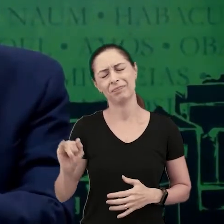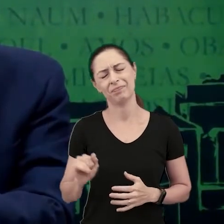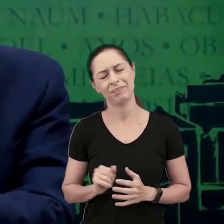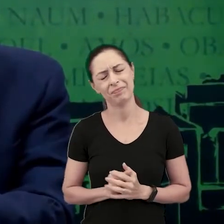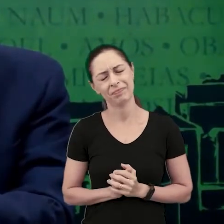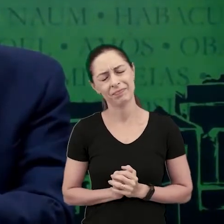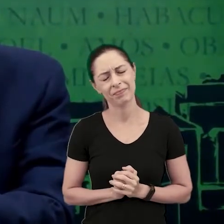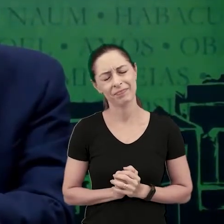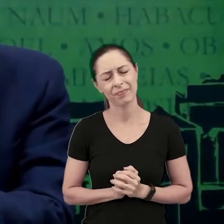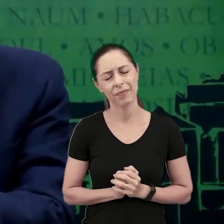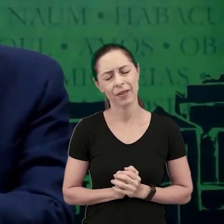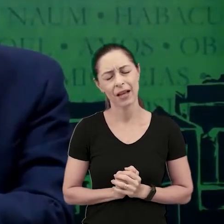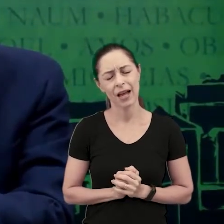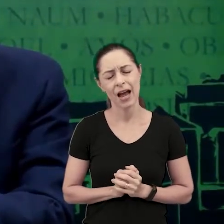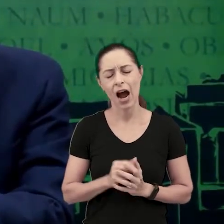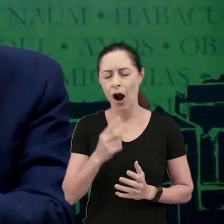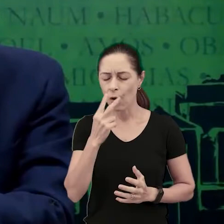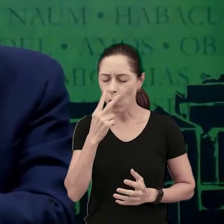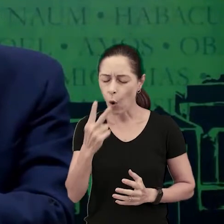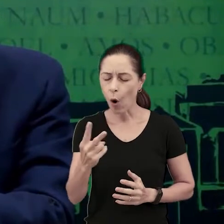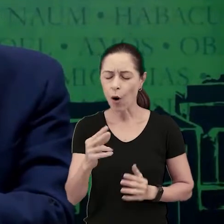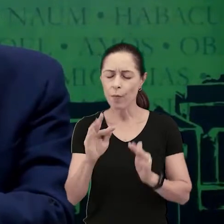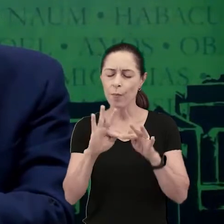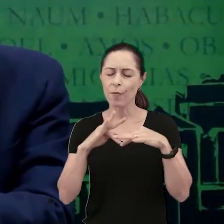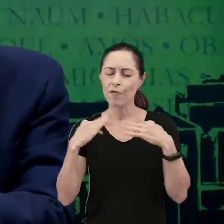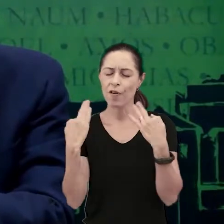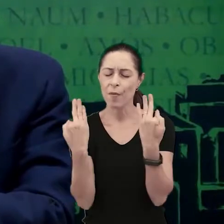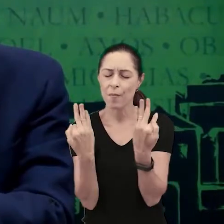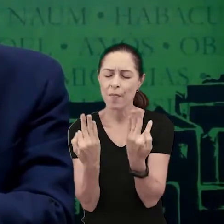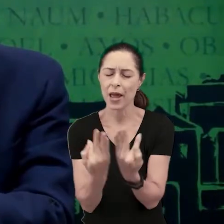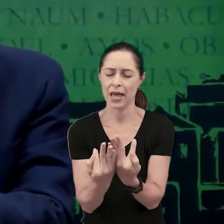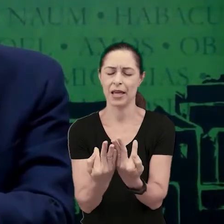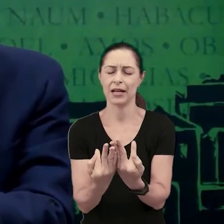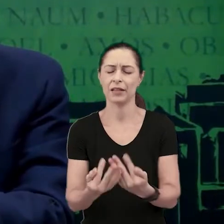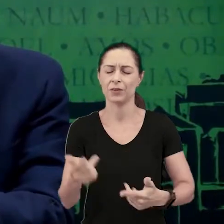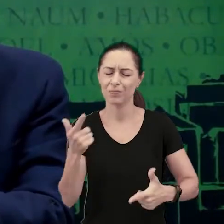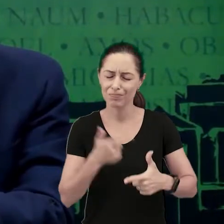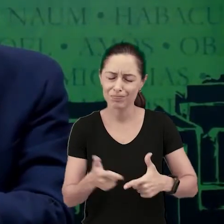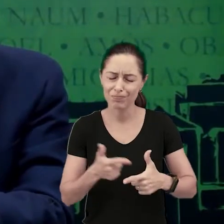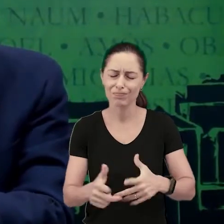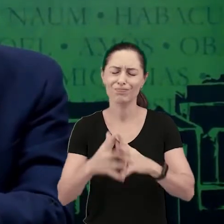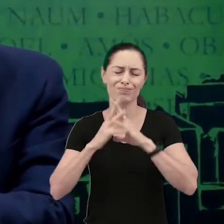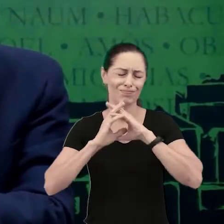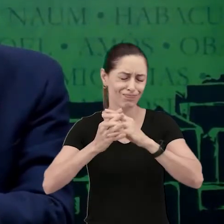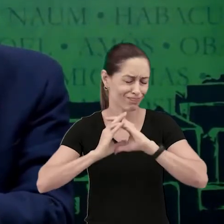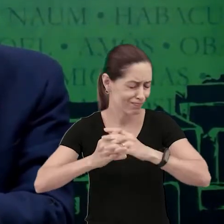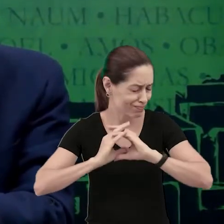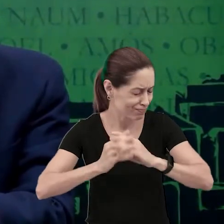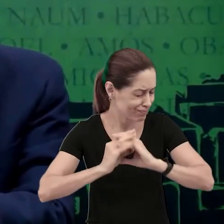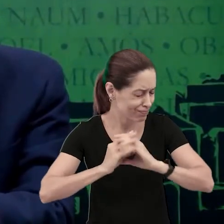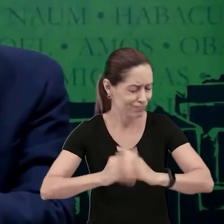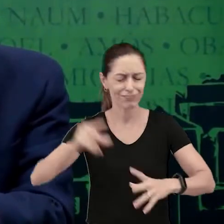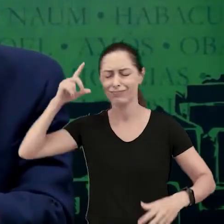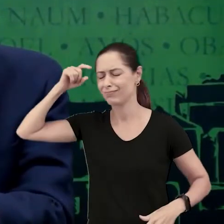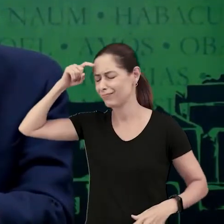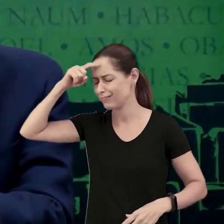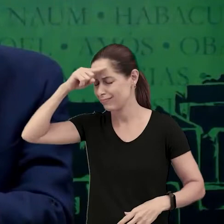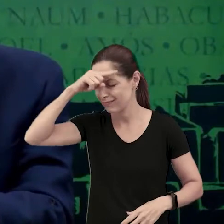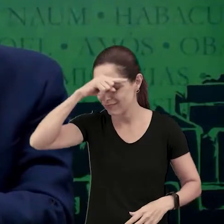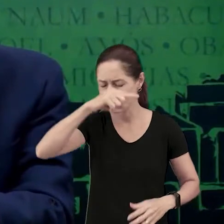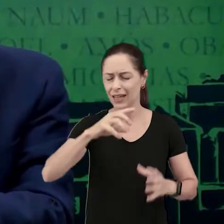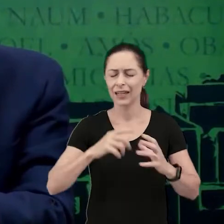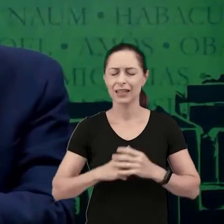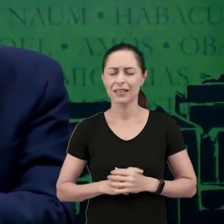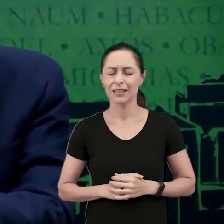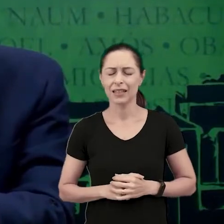o diagnóstico da família, palco de tantas dores, de tantas crises, de tantos conflitos, de tantas